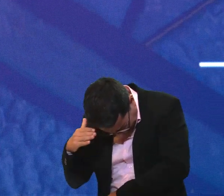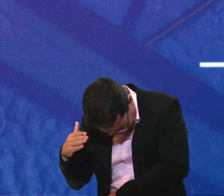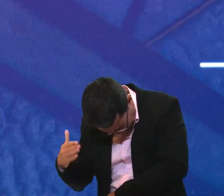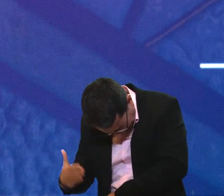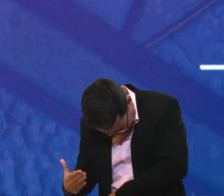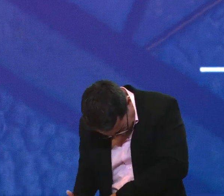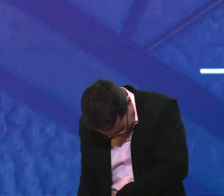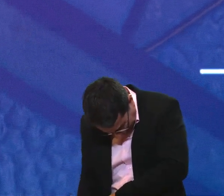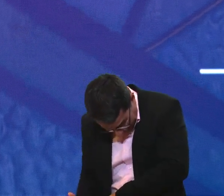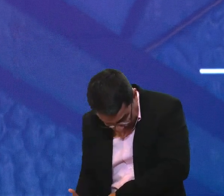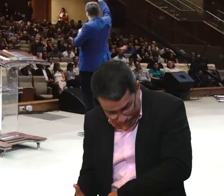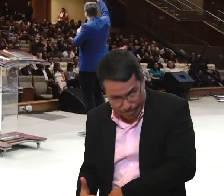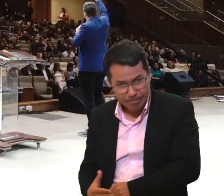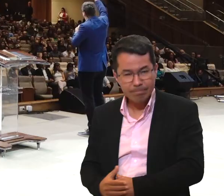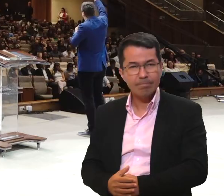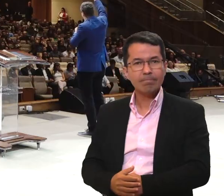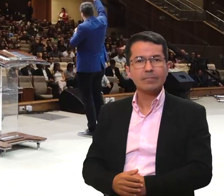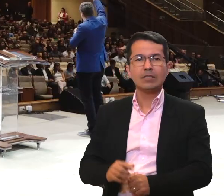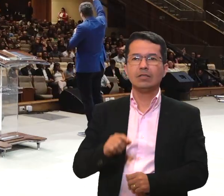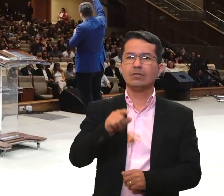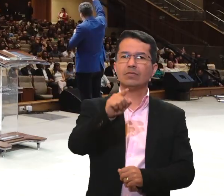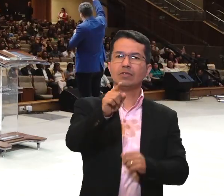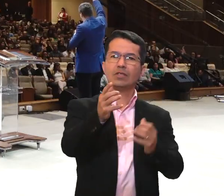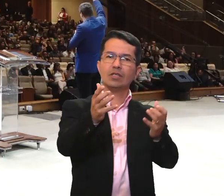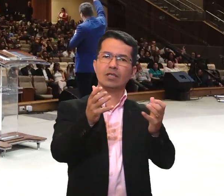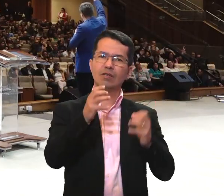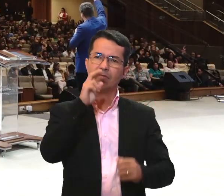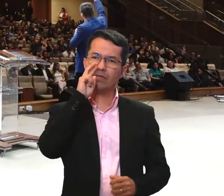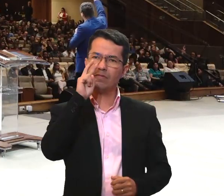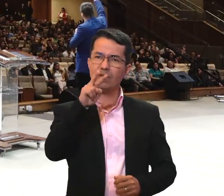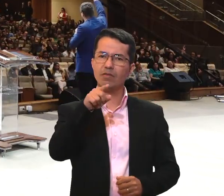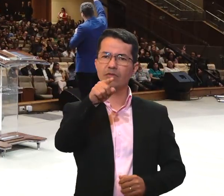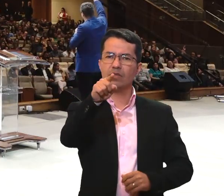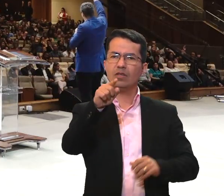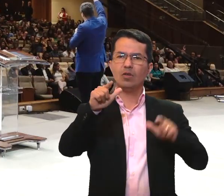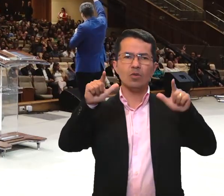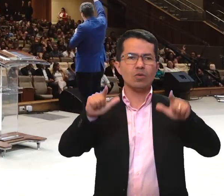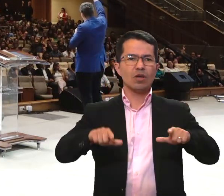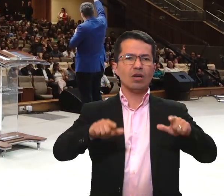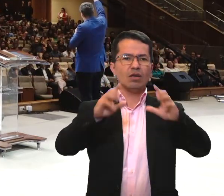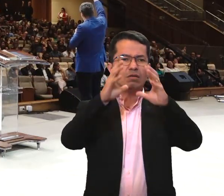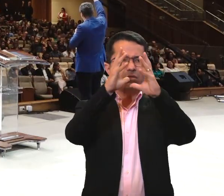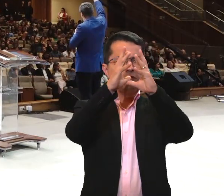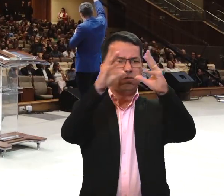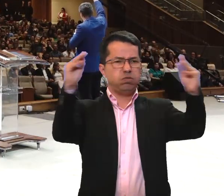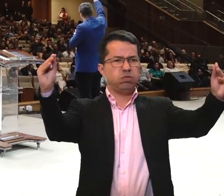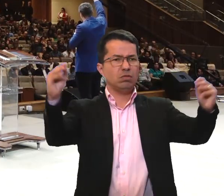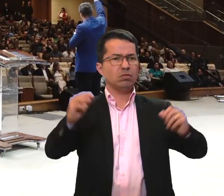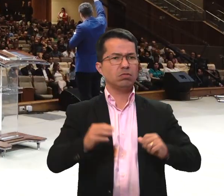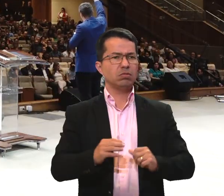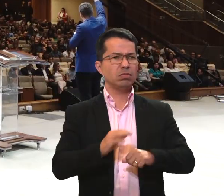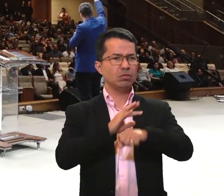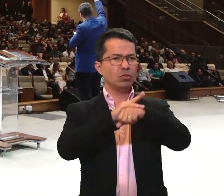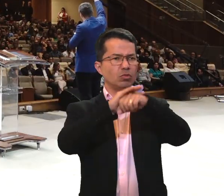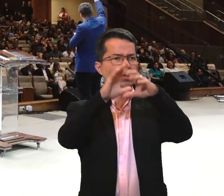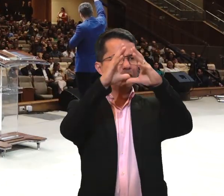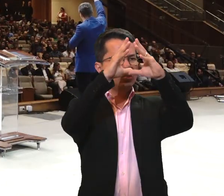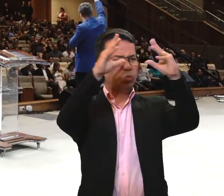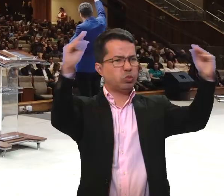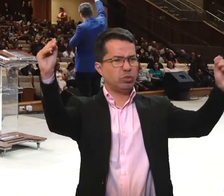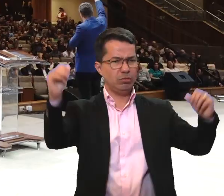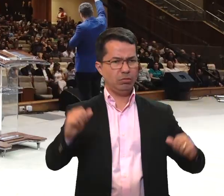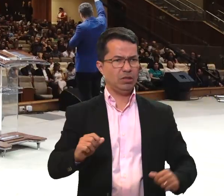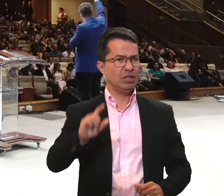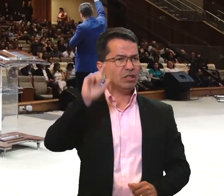Quantos querem ver Deus curando o lugar onde vocês frequentam? Deus vai curar casas hoje aqui, em nome de